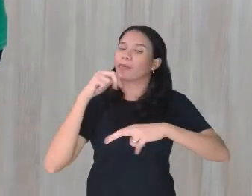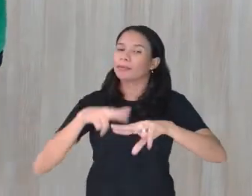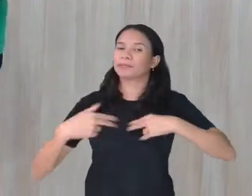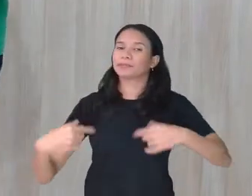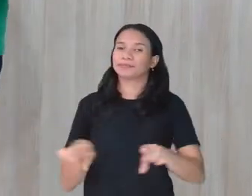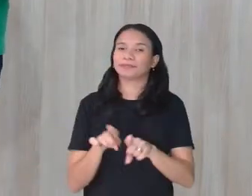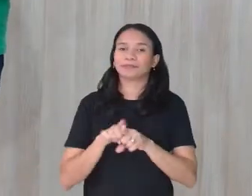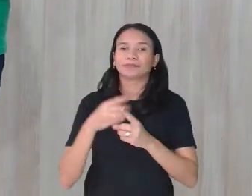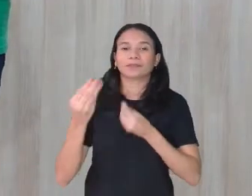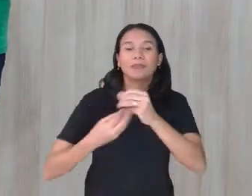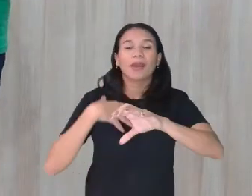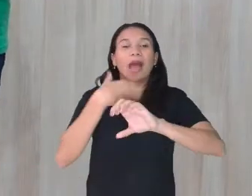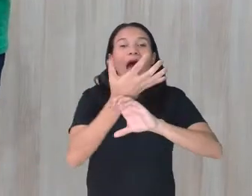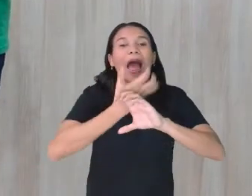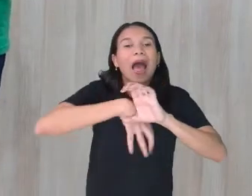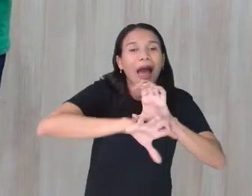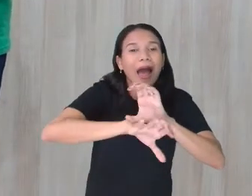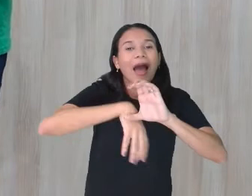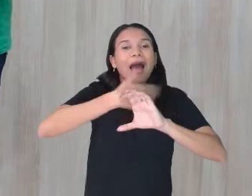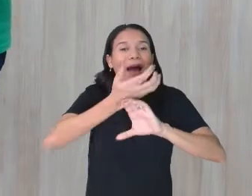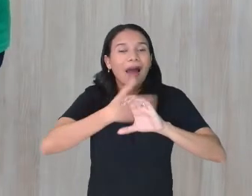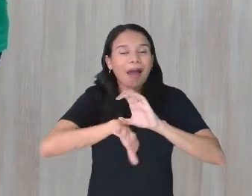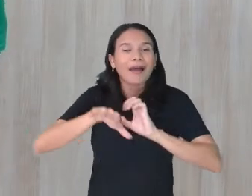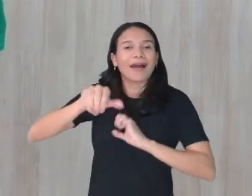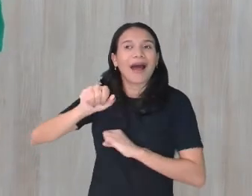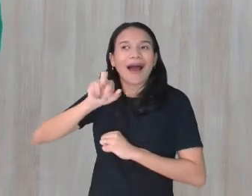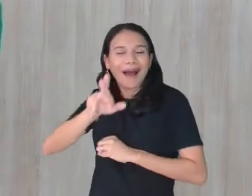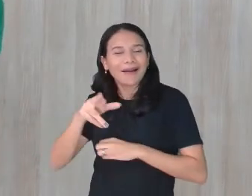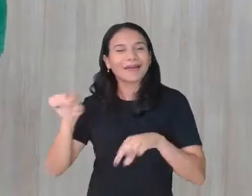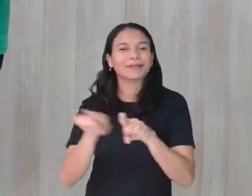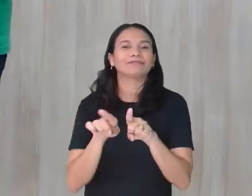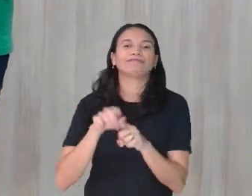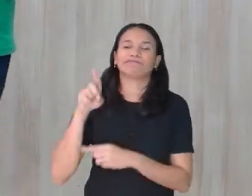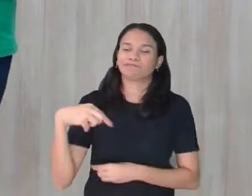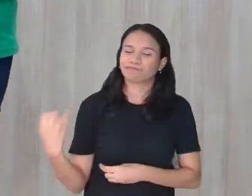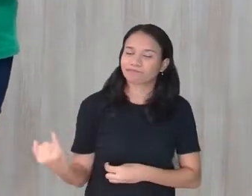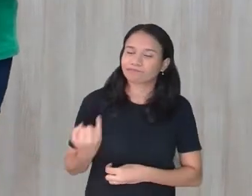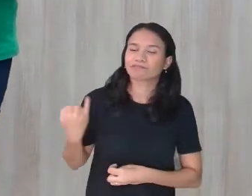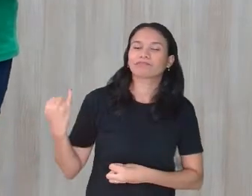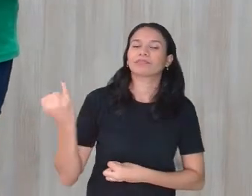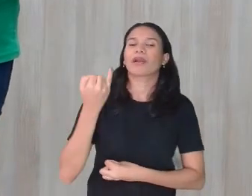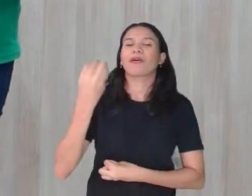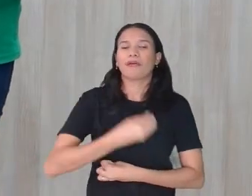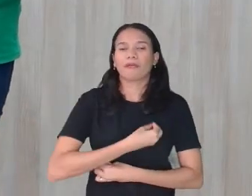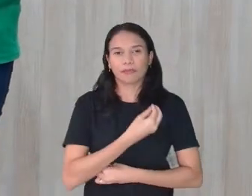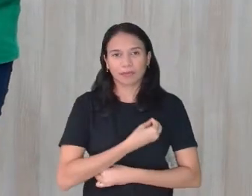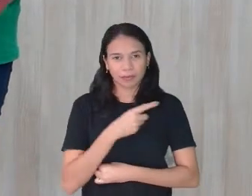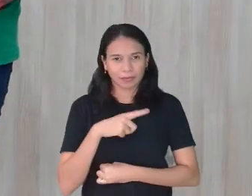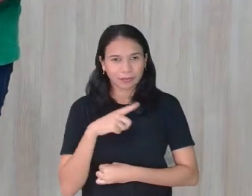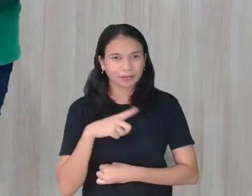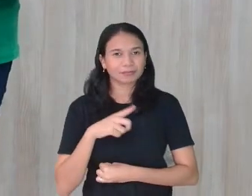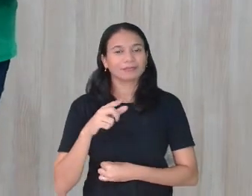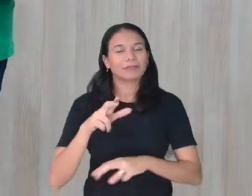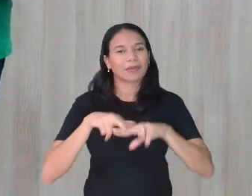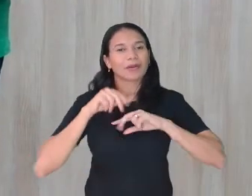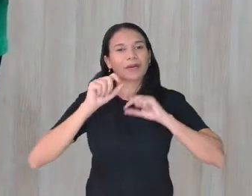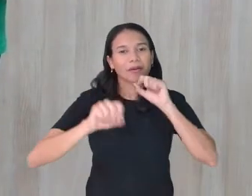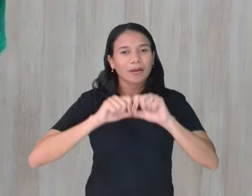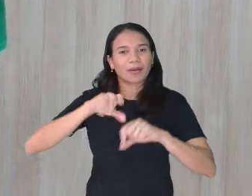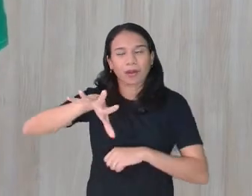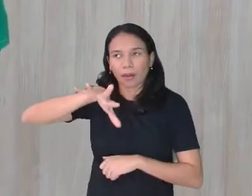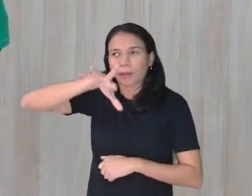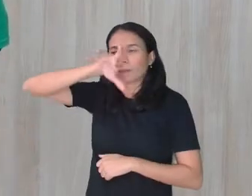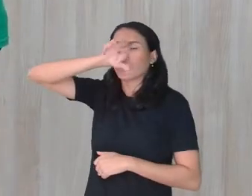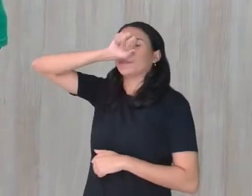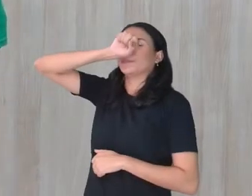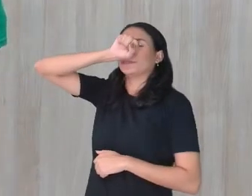aí da atmosfera, o ar, né? Também com um elemento aí importantíssimo para a nossa sobrevivência, que é o gás